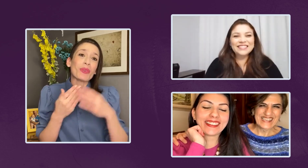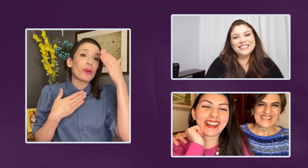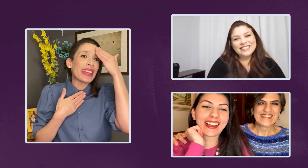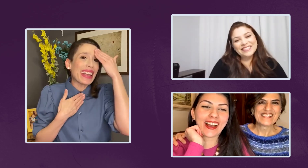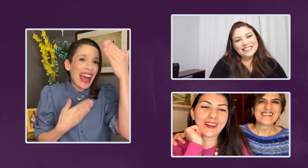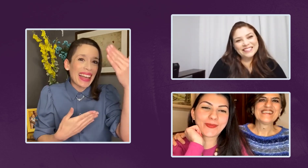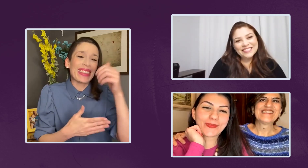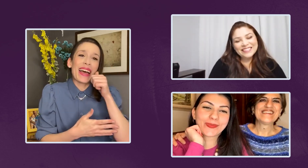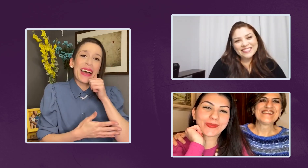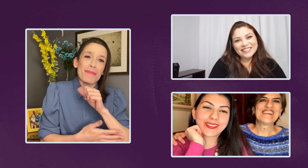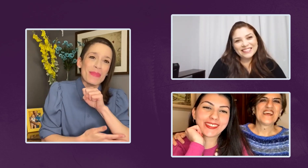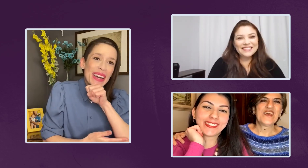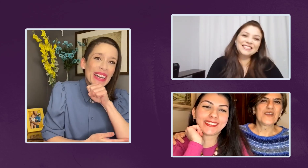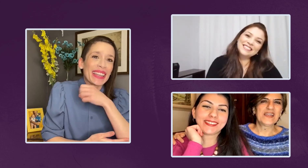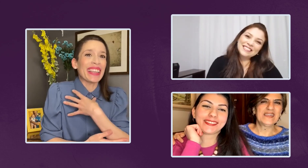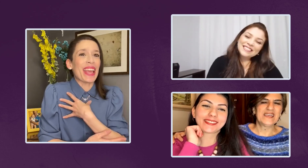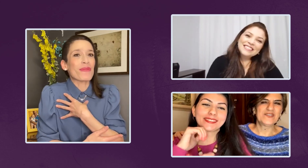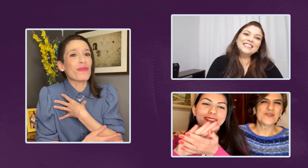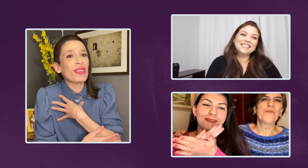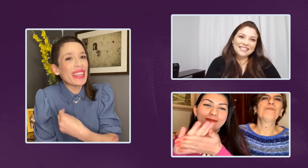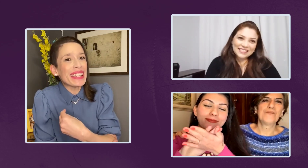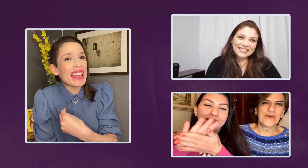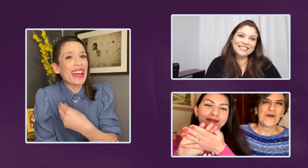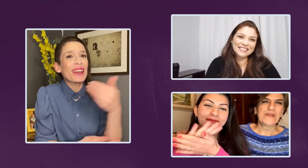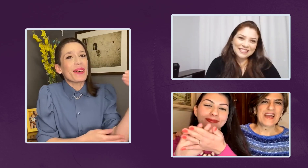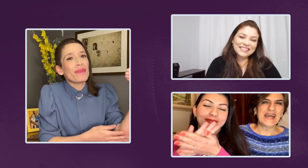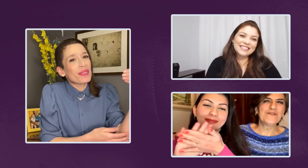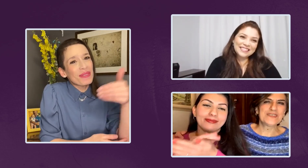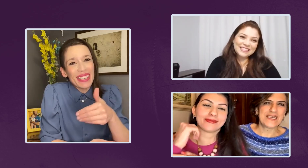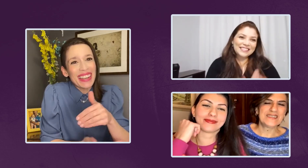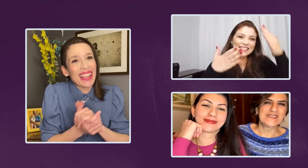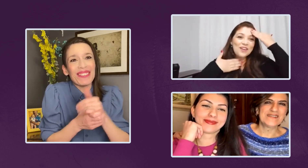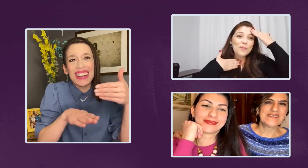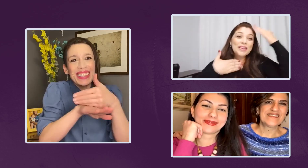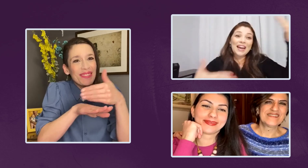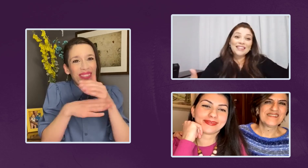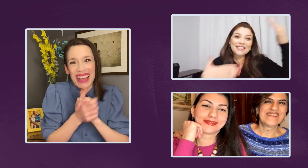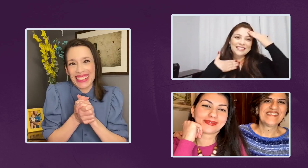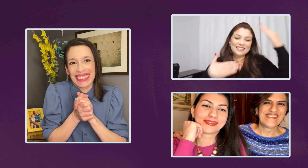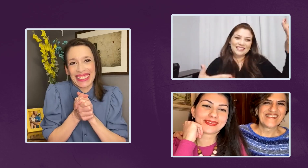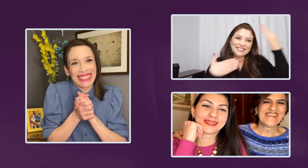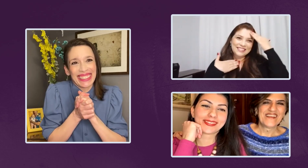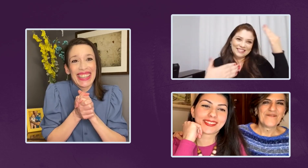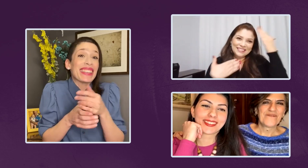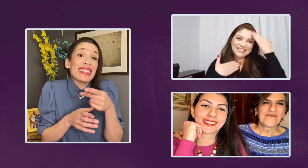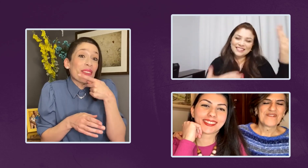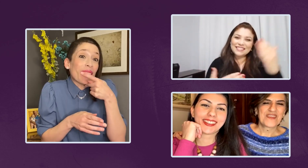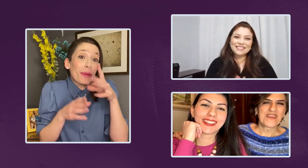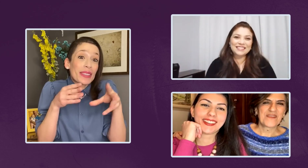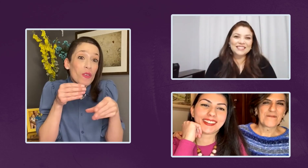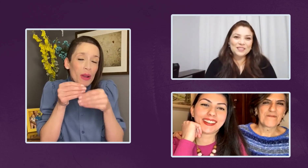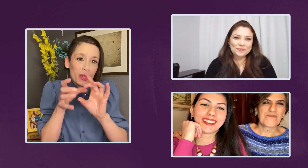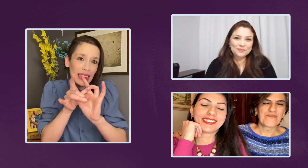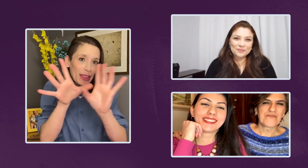E Mas muito obrigada a eu que mãe e a agradeço. filha Obrigada por você. virem participar. Se quiserem